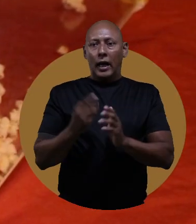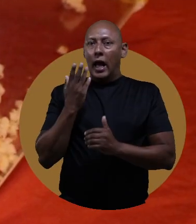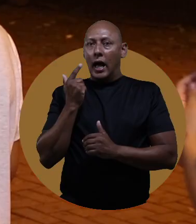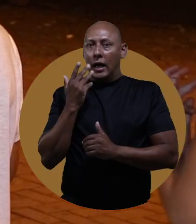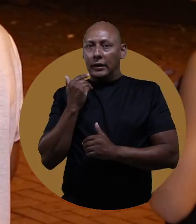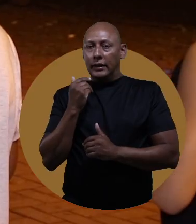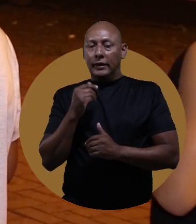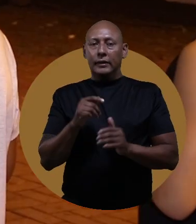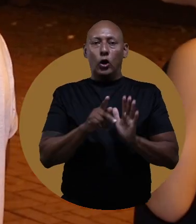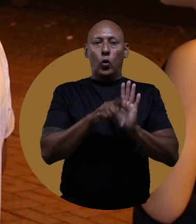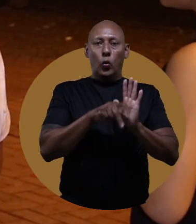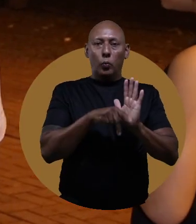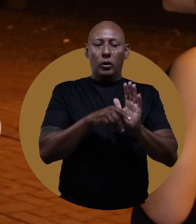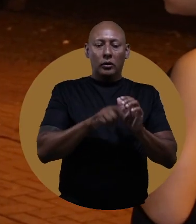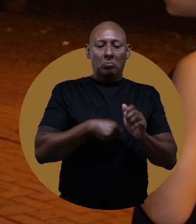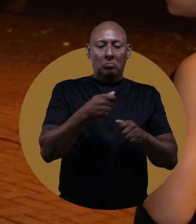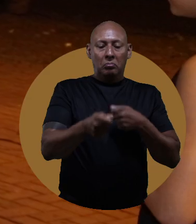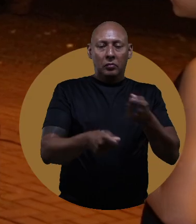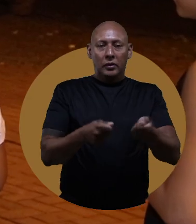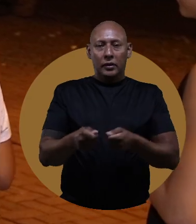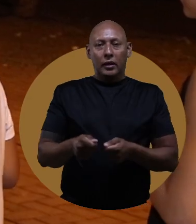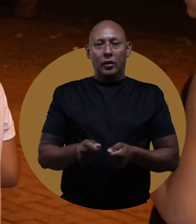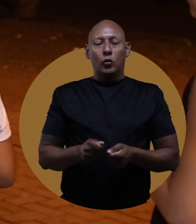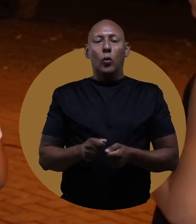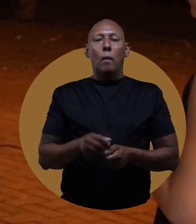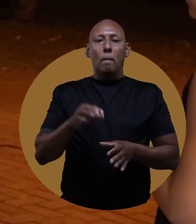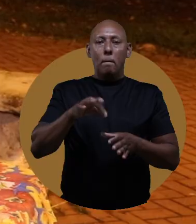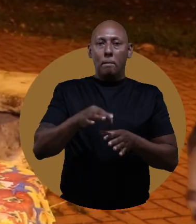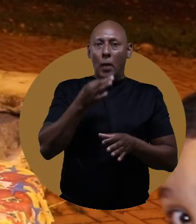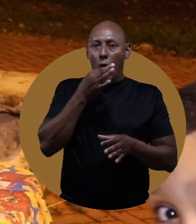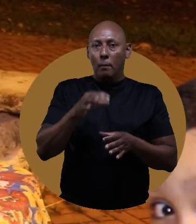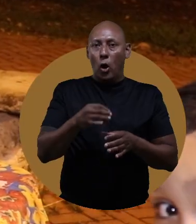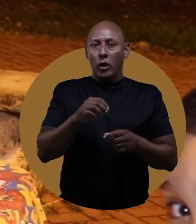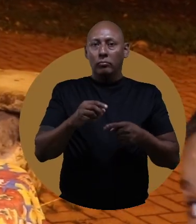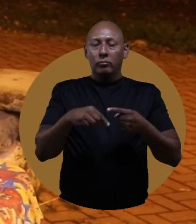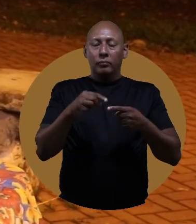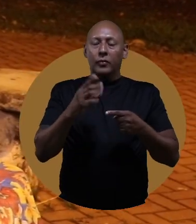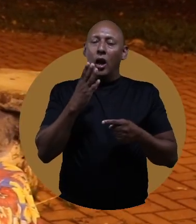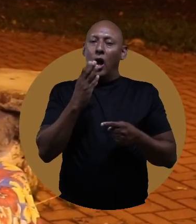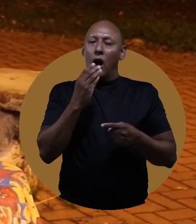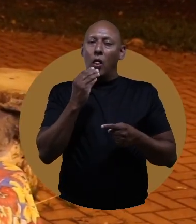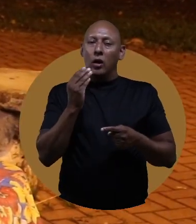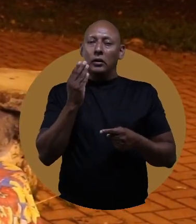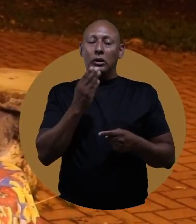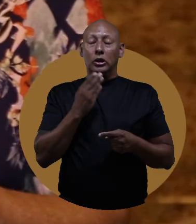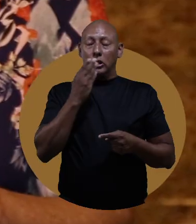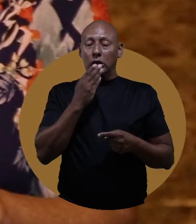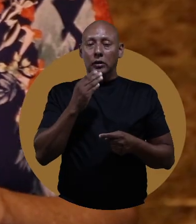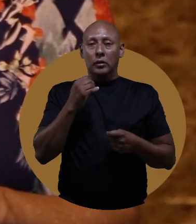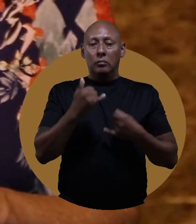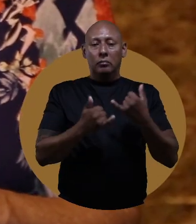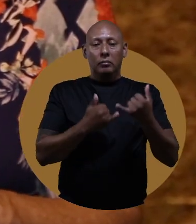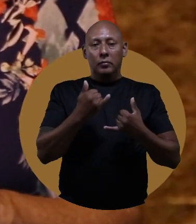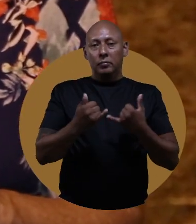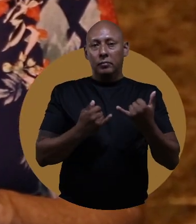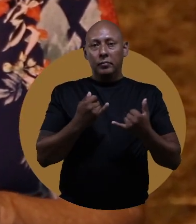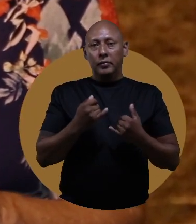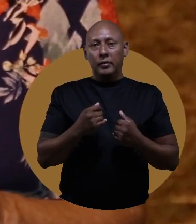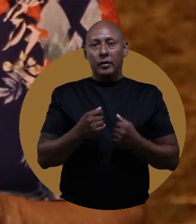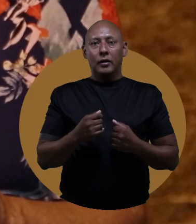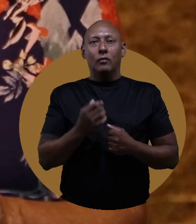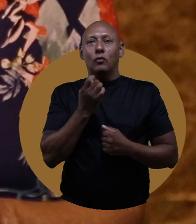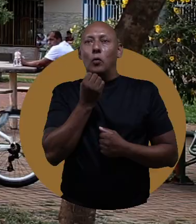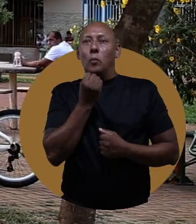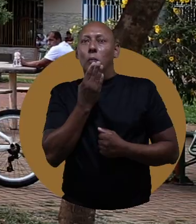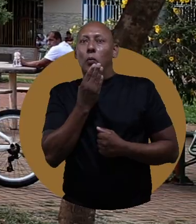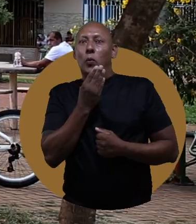crianças, o projeto distribuiu gratuitamente pipoca e algodão doce aos presentes. O que fez bastante